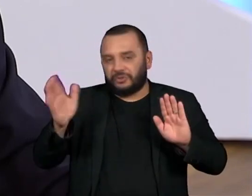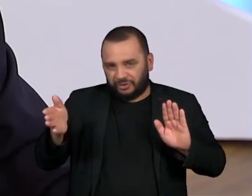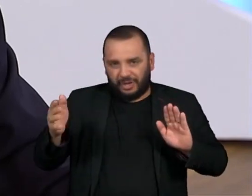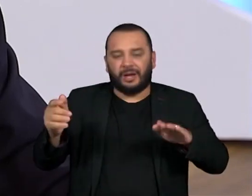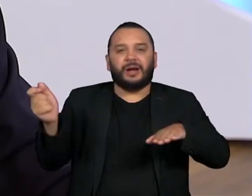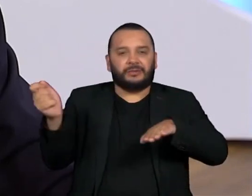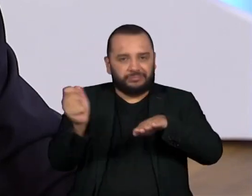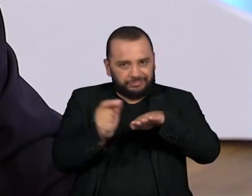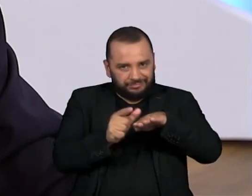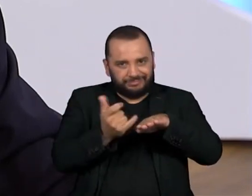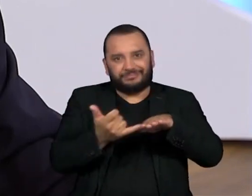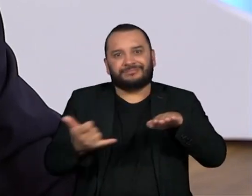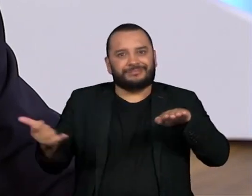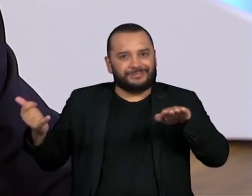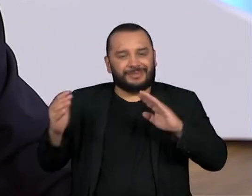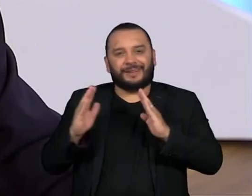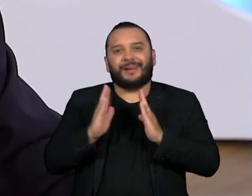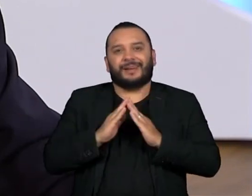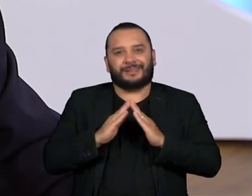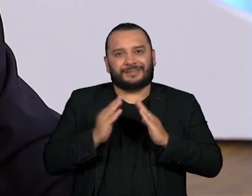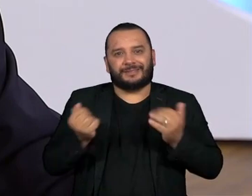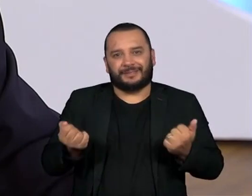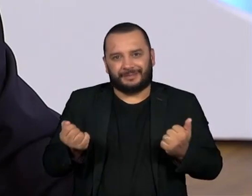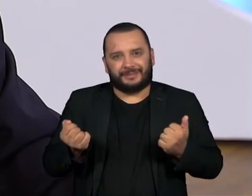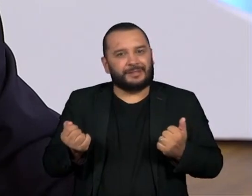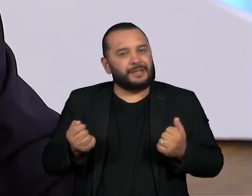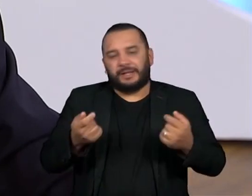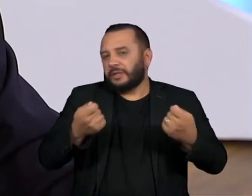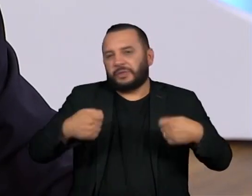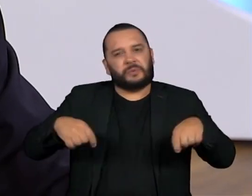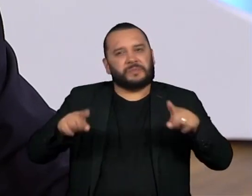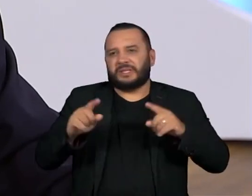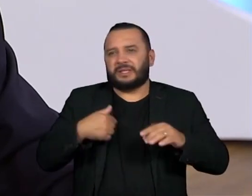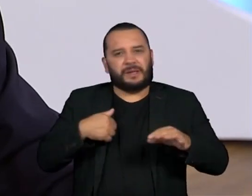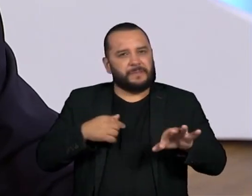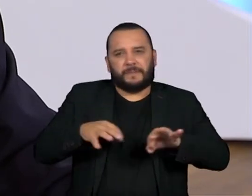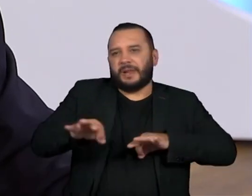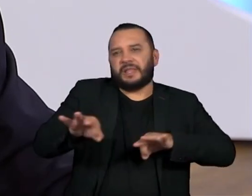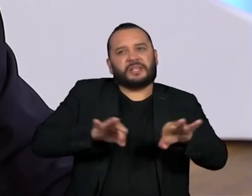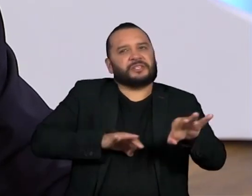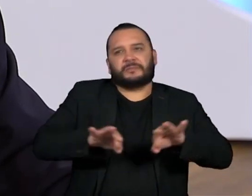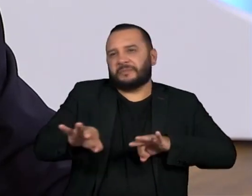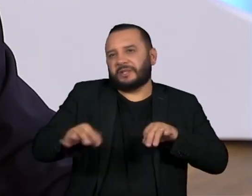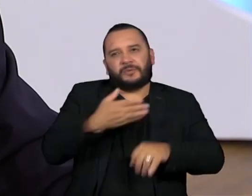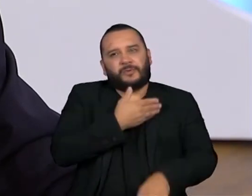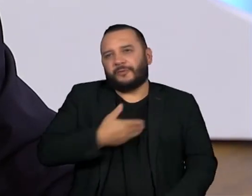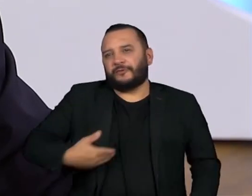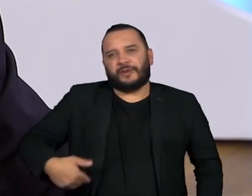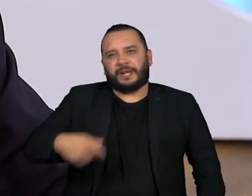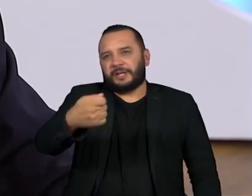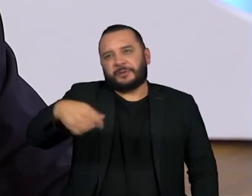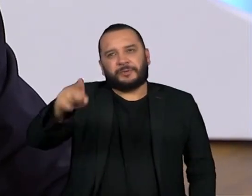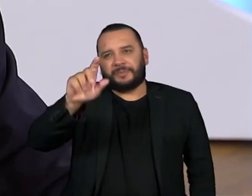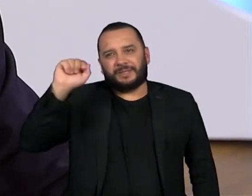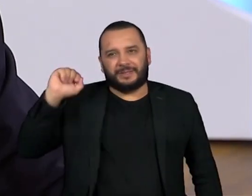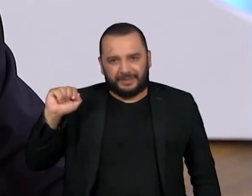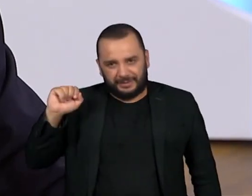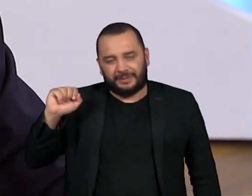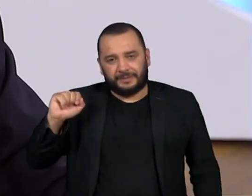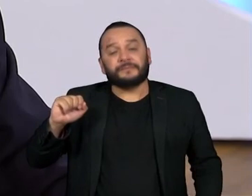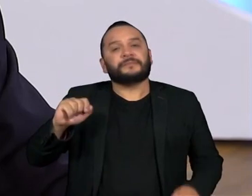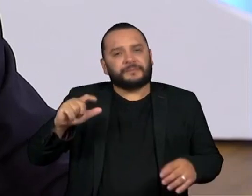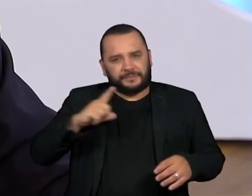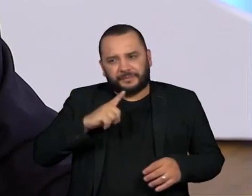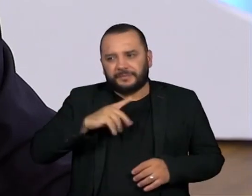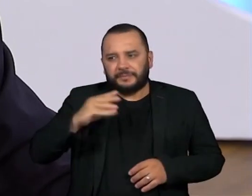casa. Isso não precisa de planejamento central, isso desconcentra a capital, isso multiplica